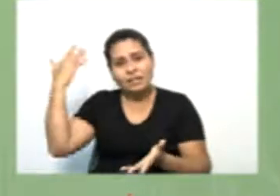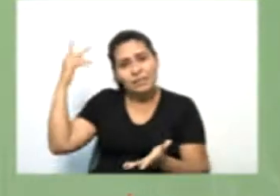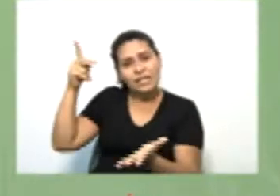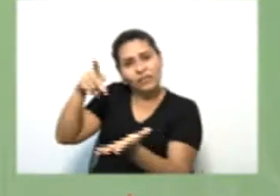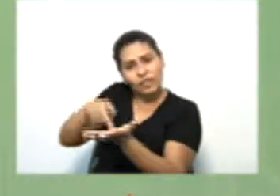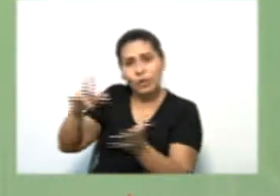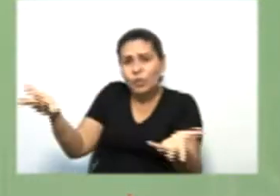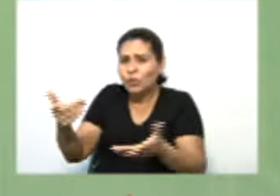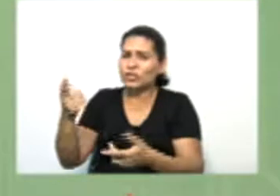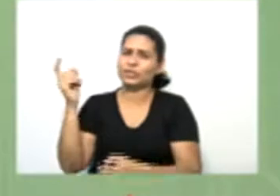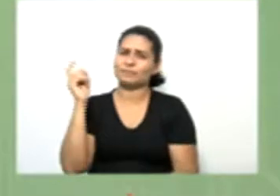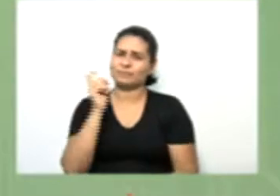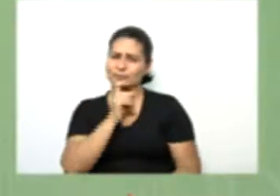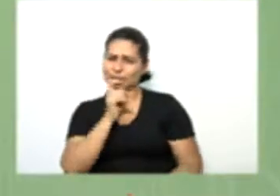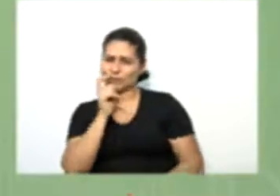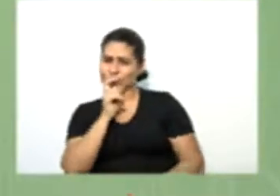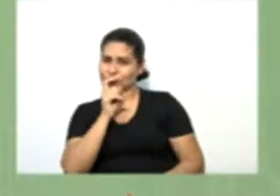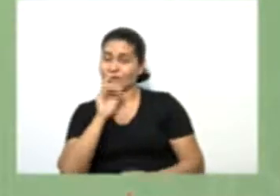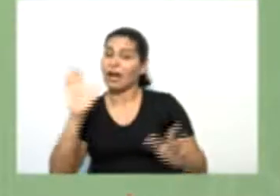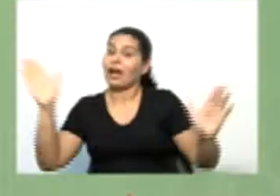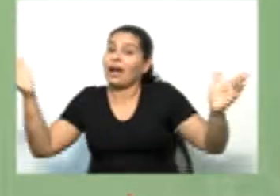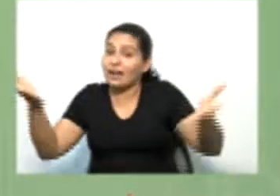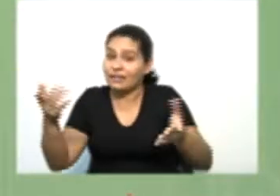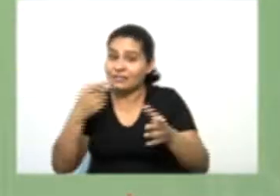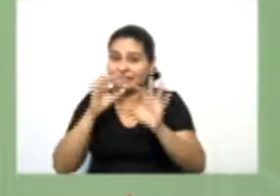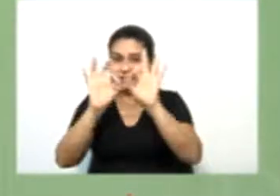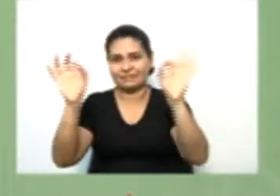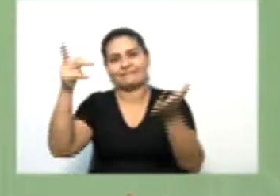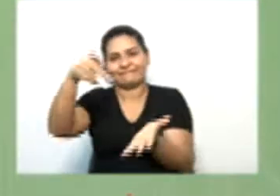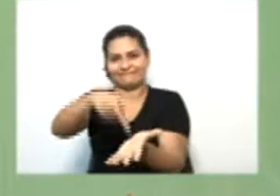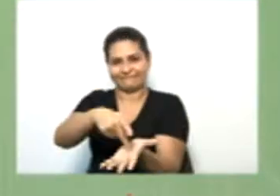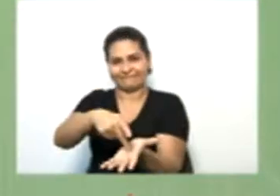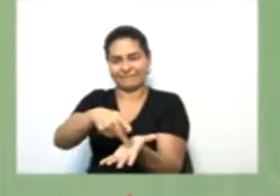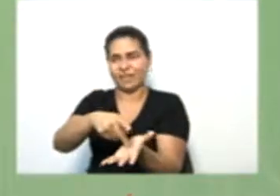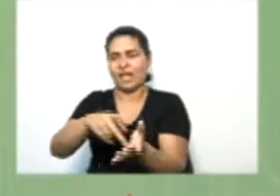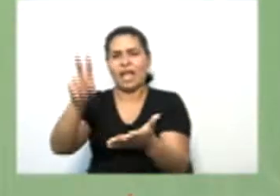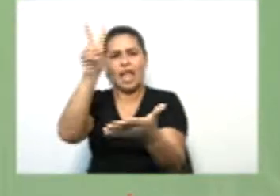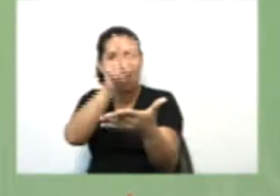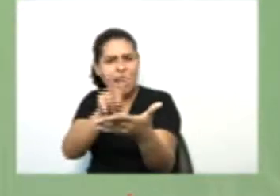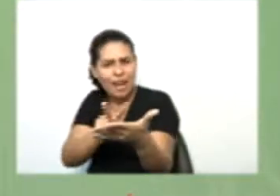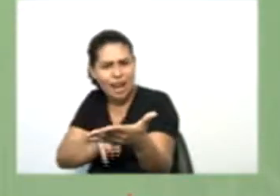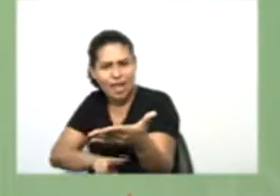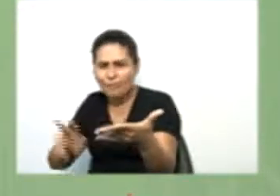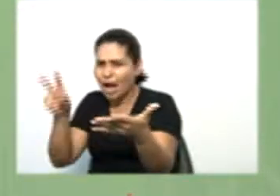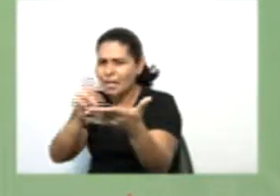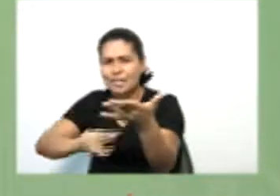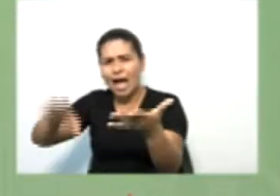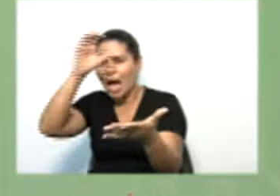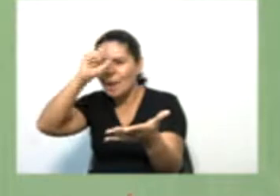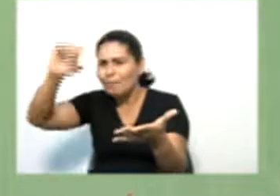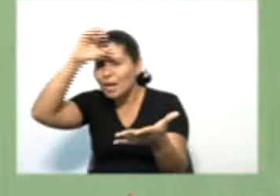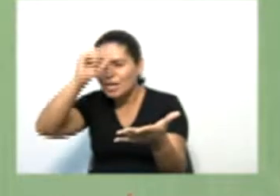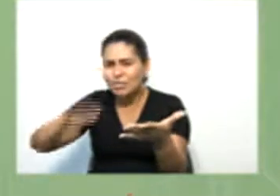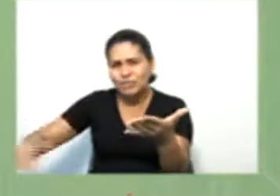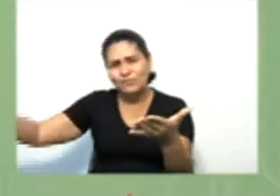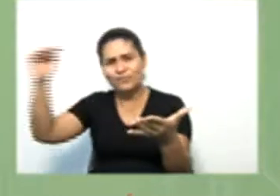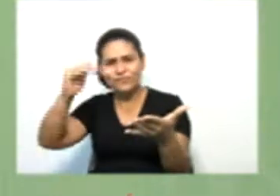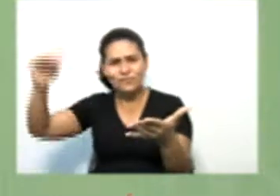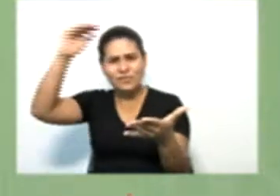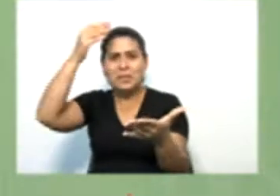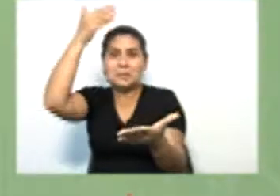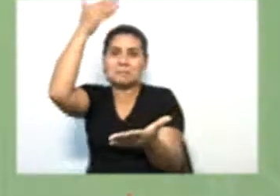e agora não é mais. Agora, isso aqui sim é uma verdade. Quem lê muito, aprende muito, ganha muito e